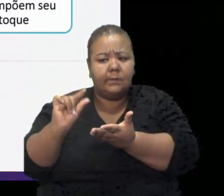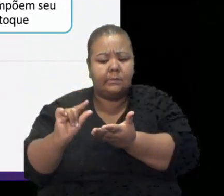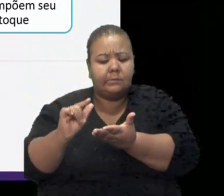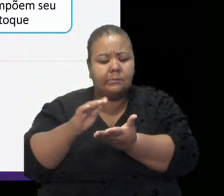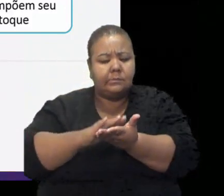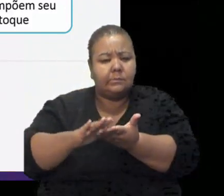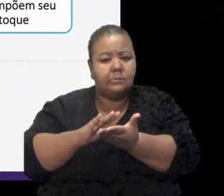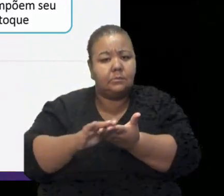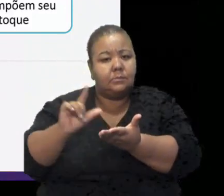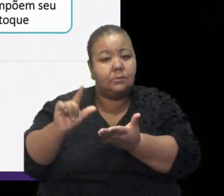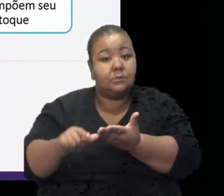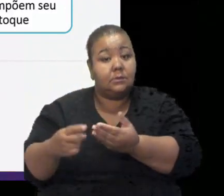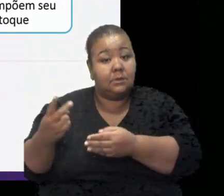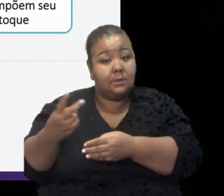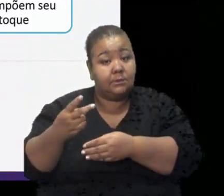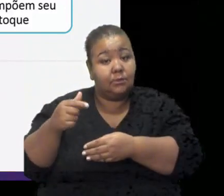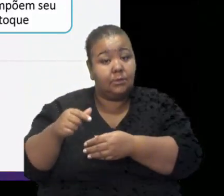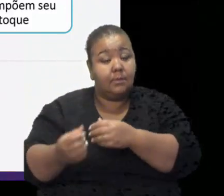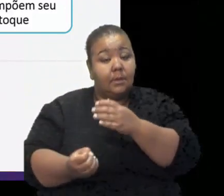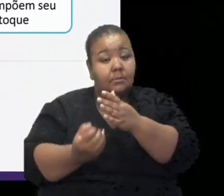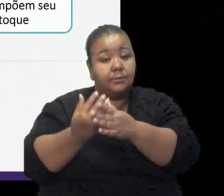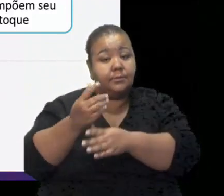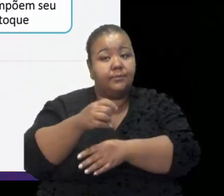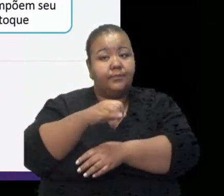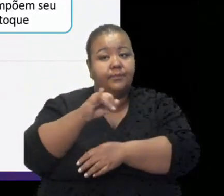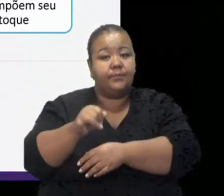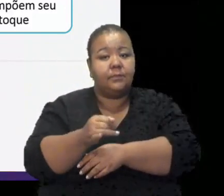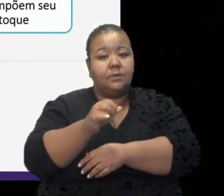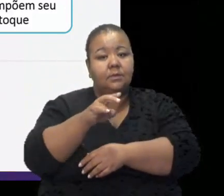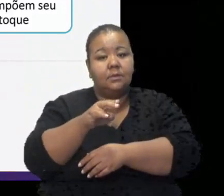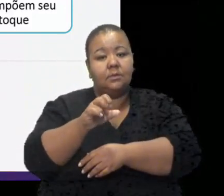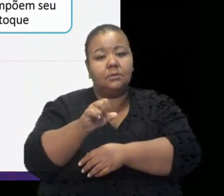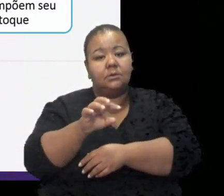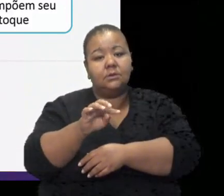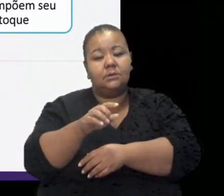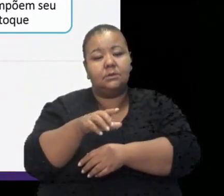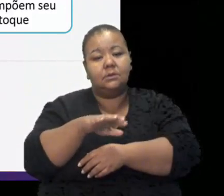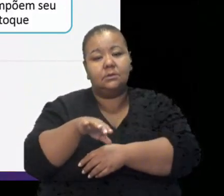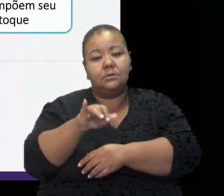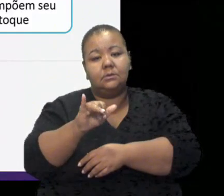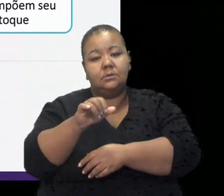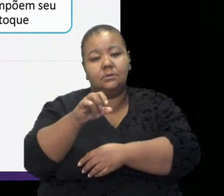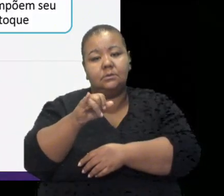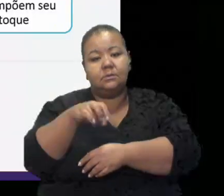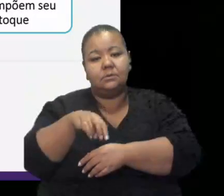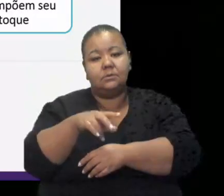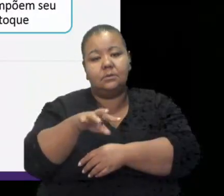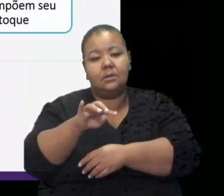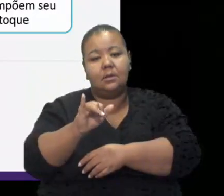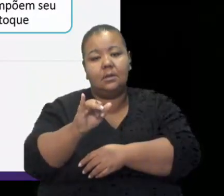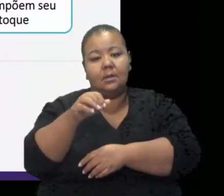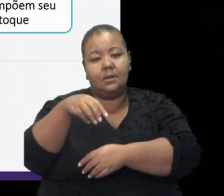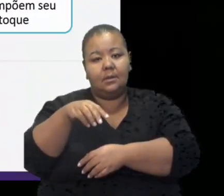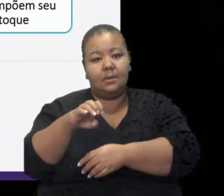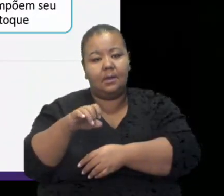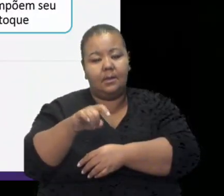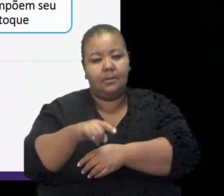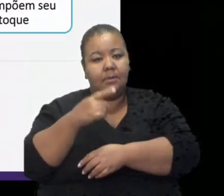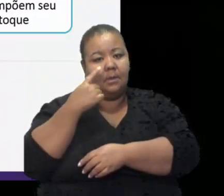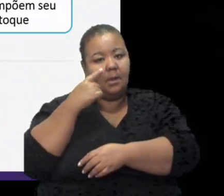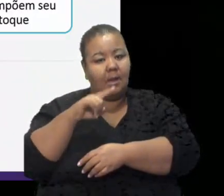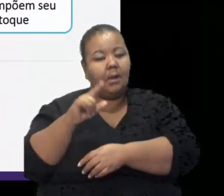estratégia da implantação do Just in Time. A empresa dará o mesmo tratamento para todos os itens que compõem o